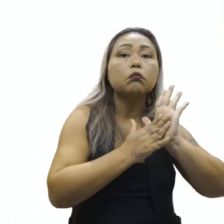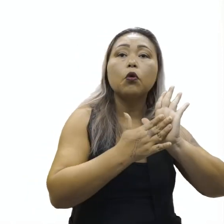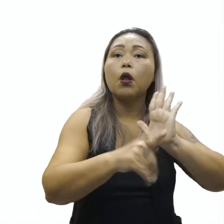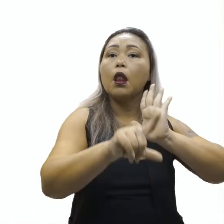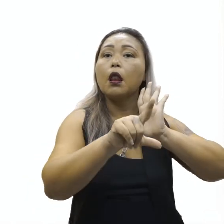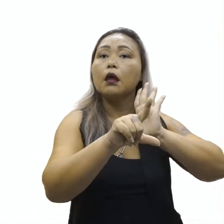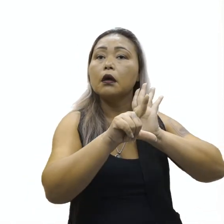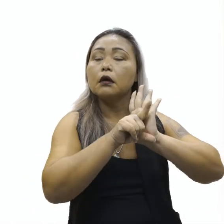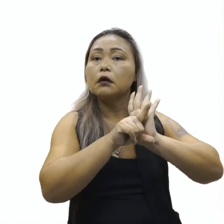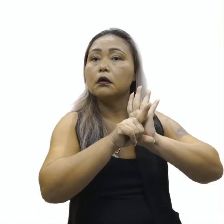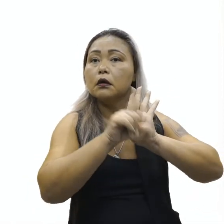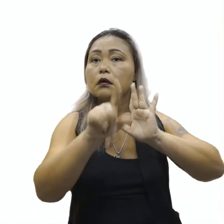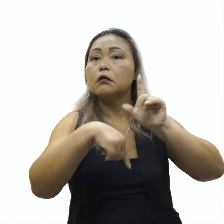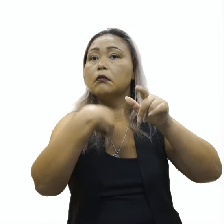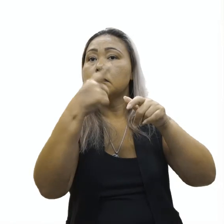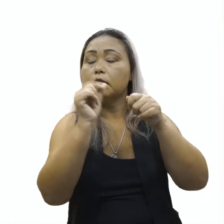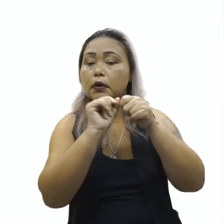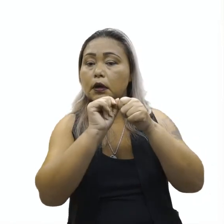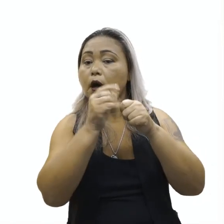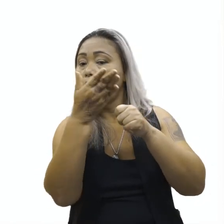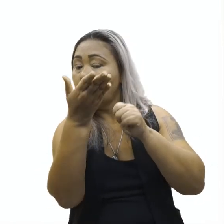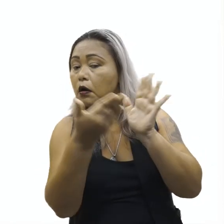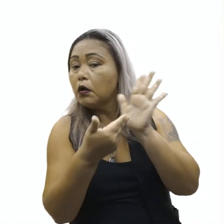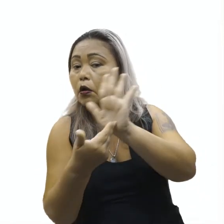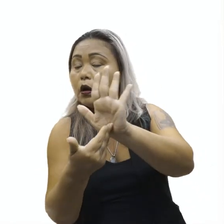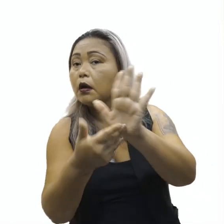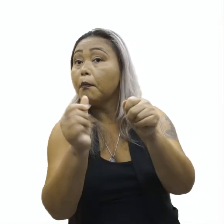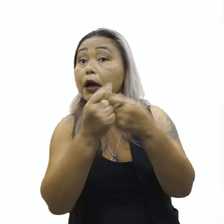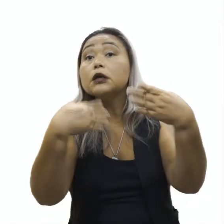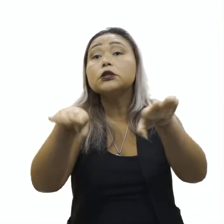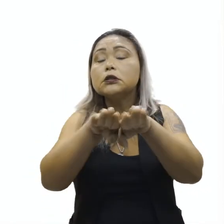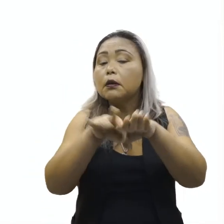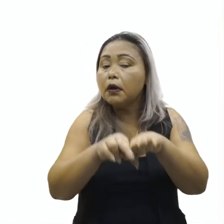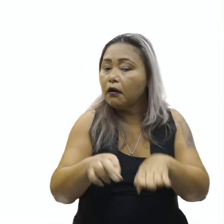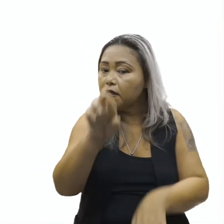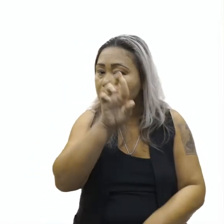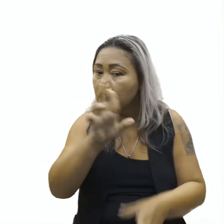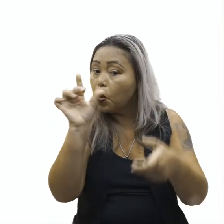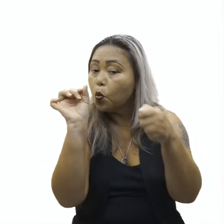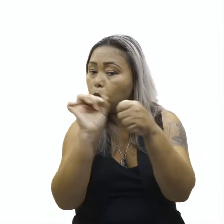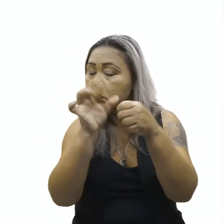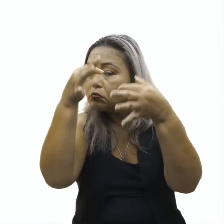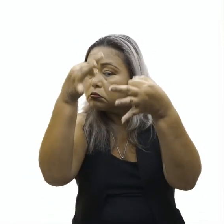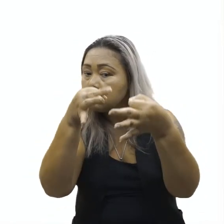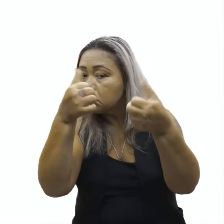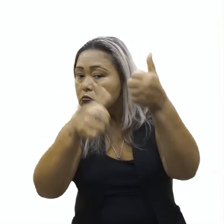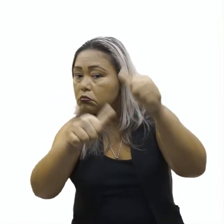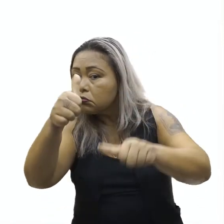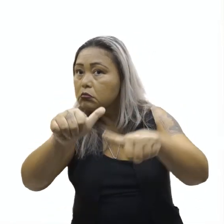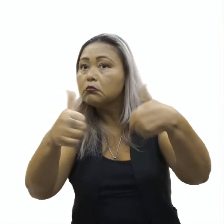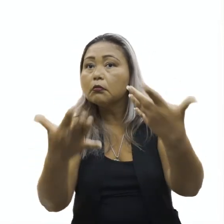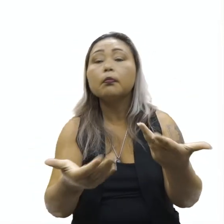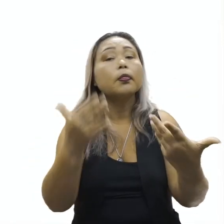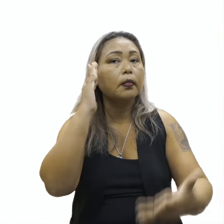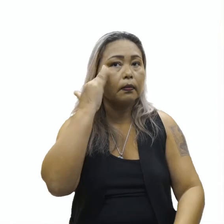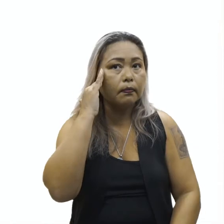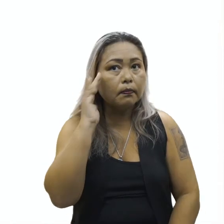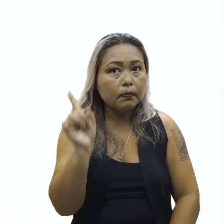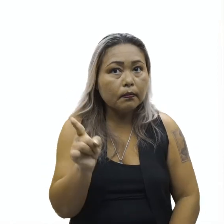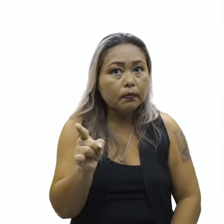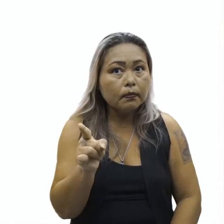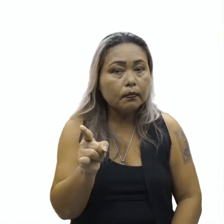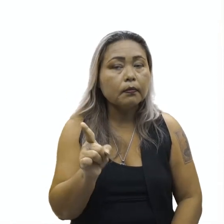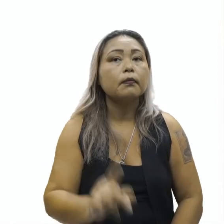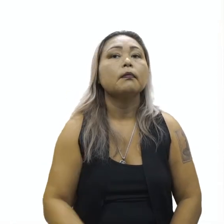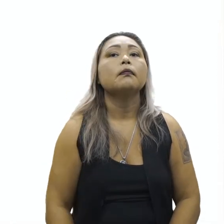para o executivo, mas também devem fiscalizar as ações do presidente. Entenderam aí, pessoal?